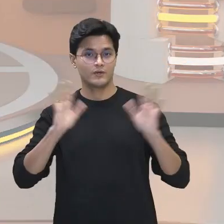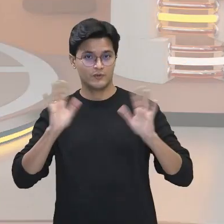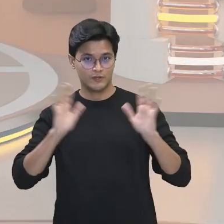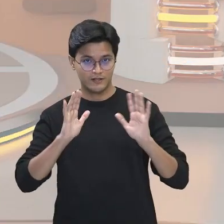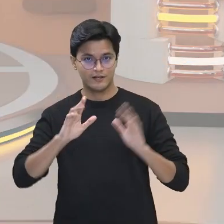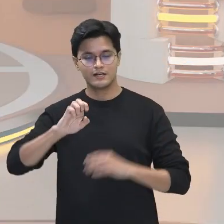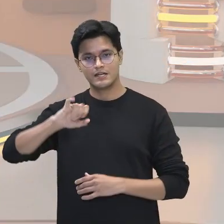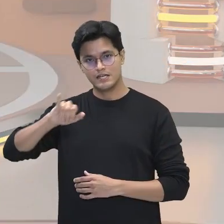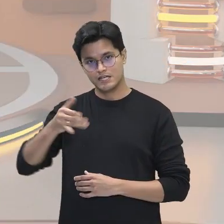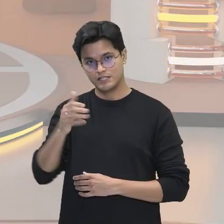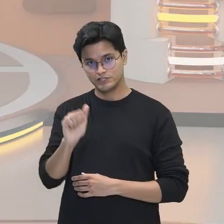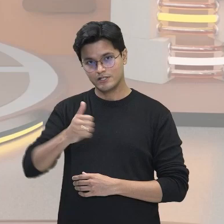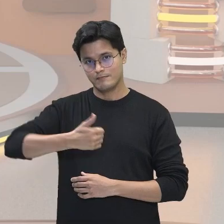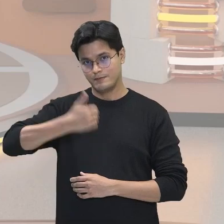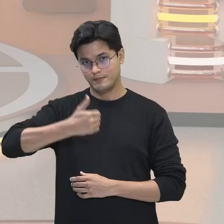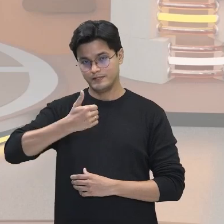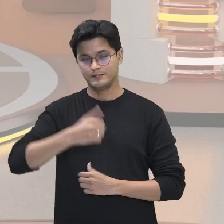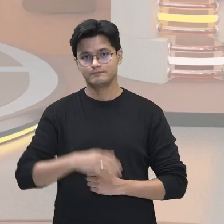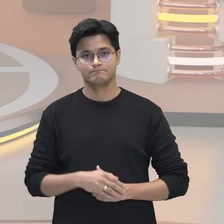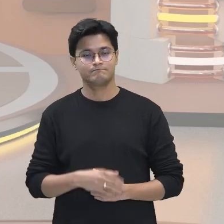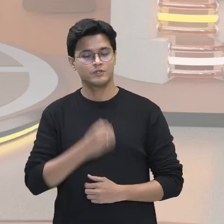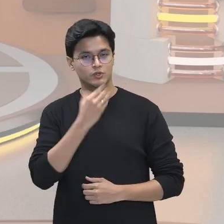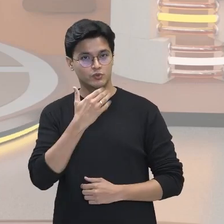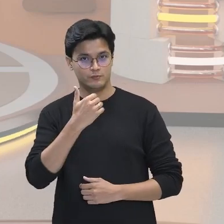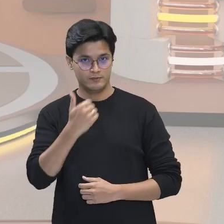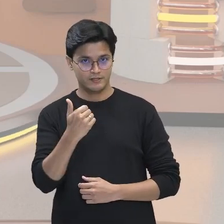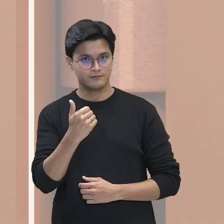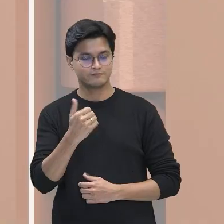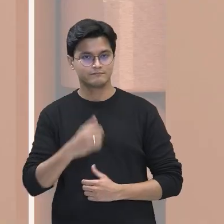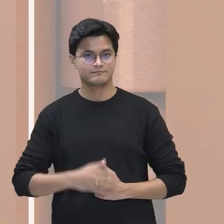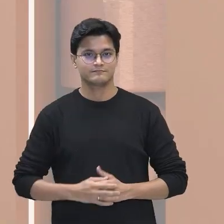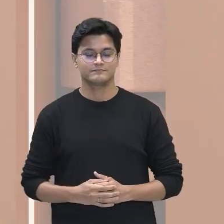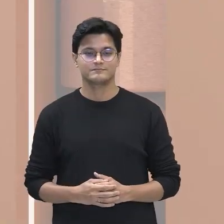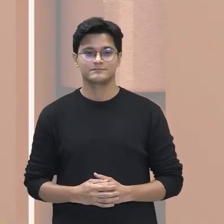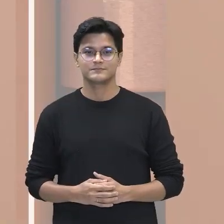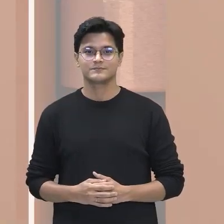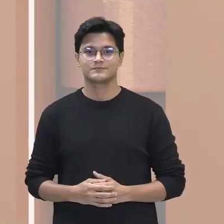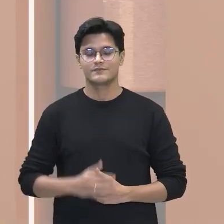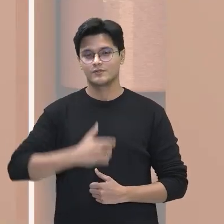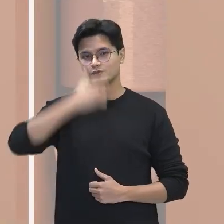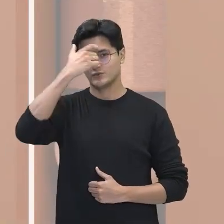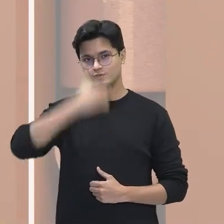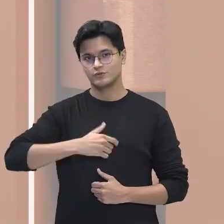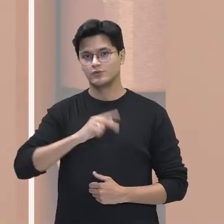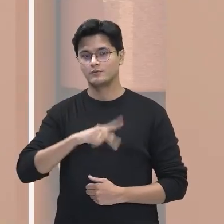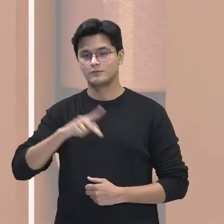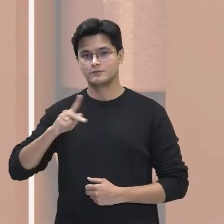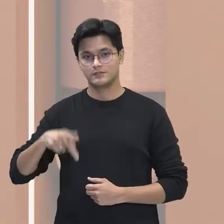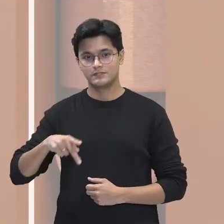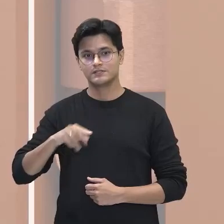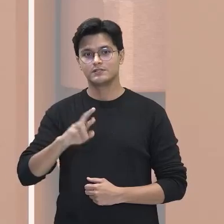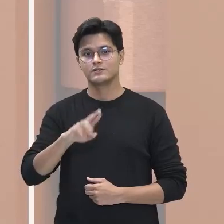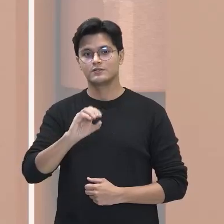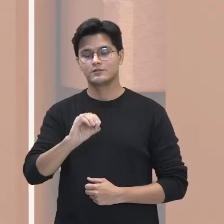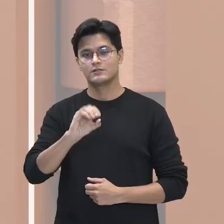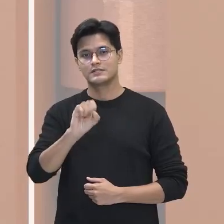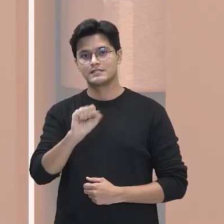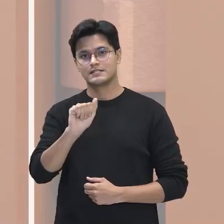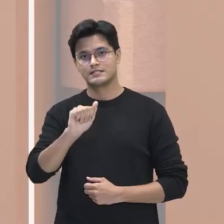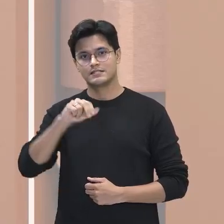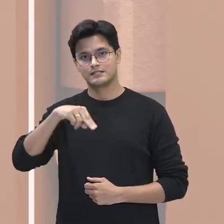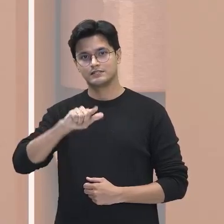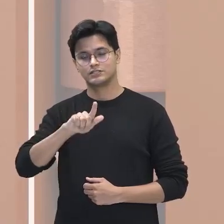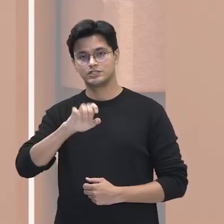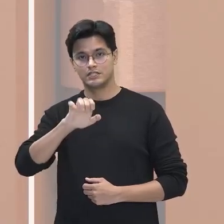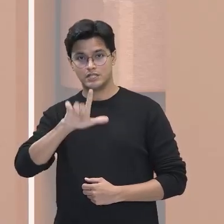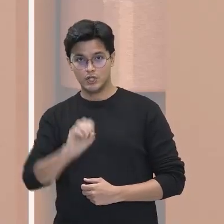Estratégia Primeira Fase. Tudo bem com vocês? Eu sou o professor Rosângelo Assis, professor